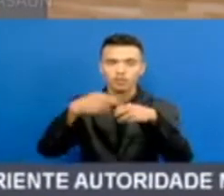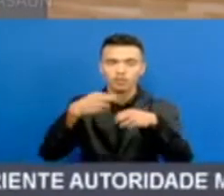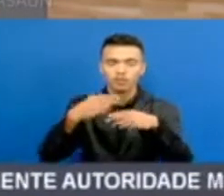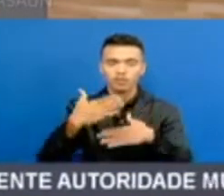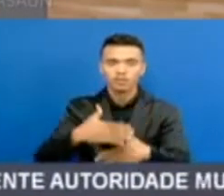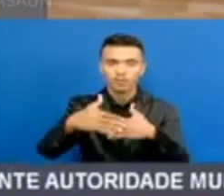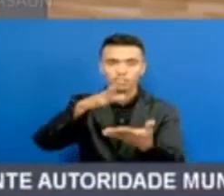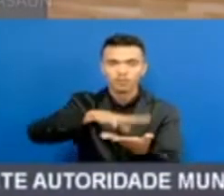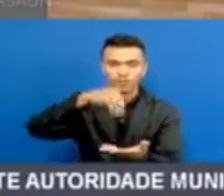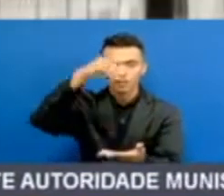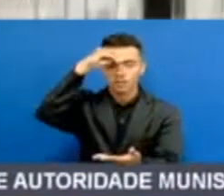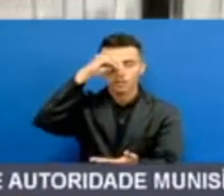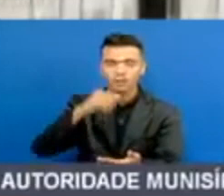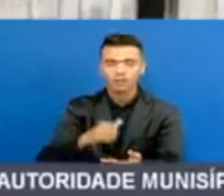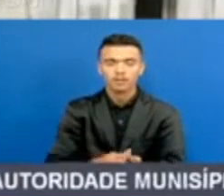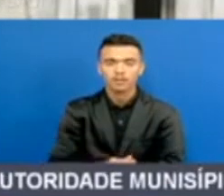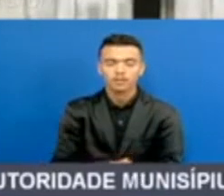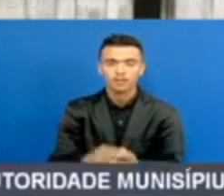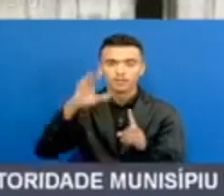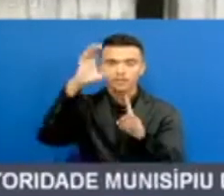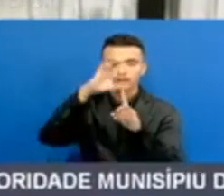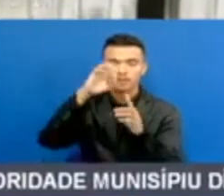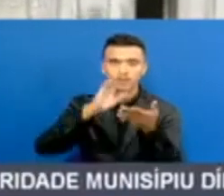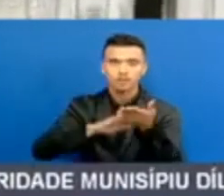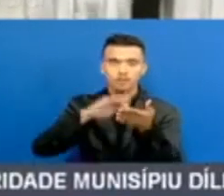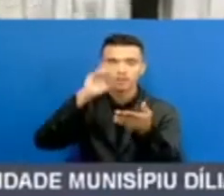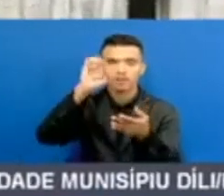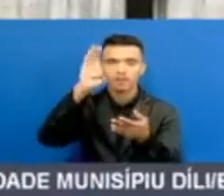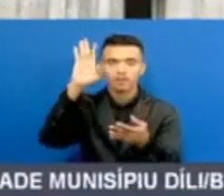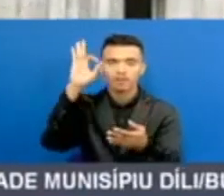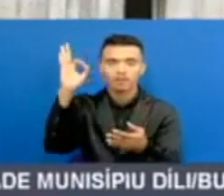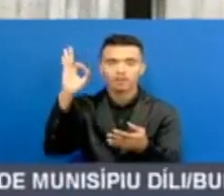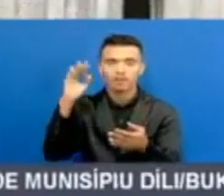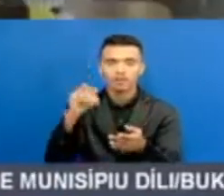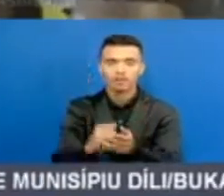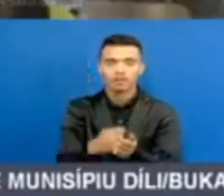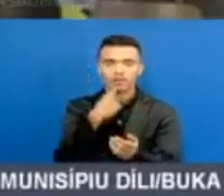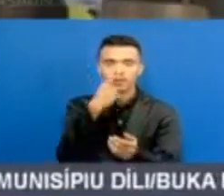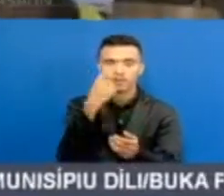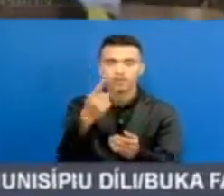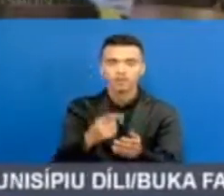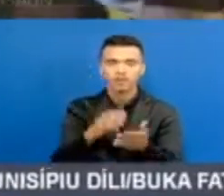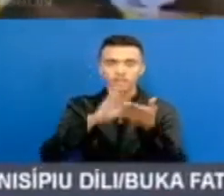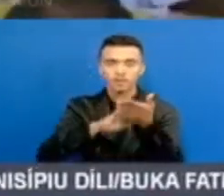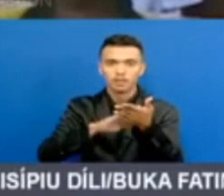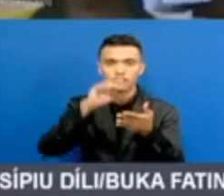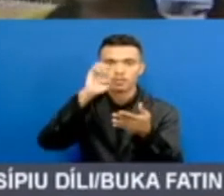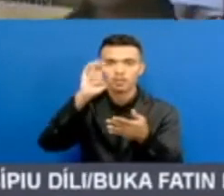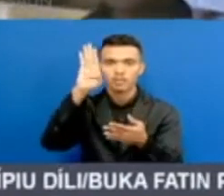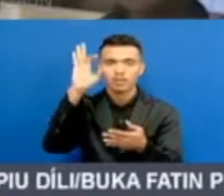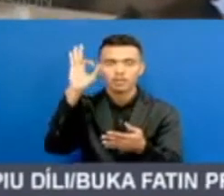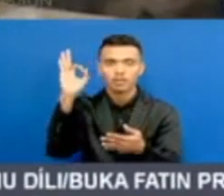processo de aprendizagem. Coordenador EBF Laualiu Valdemar Isidio Soares Sateteng. Escola Básica